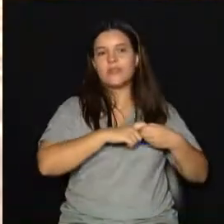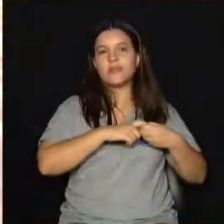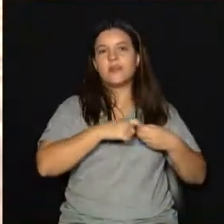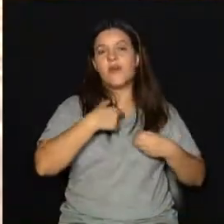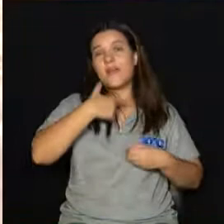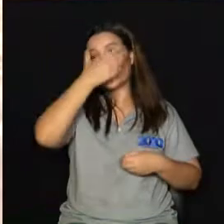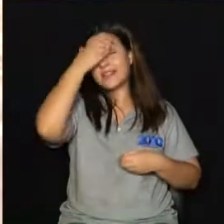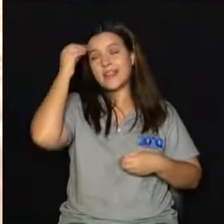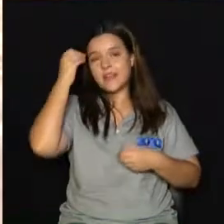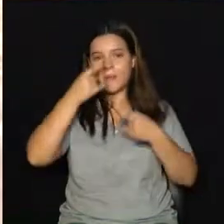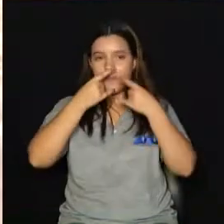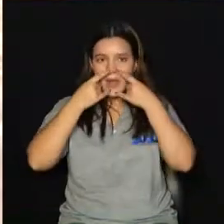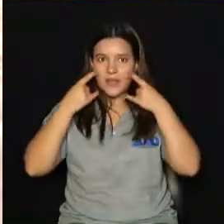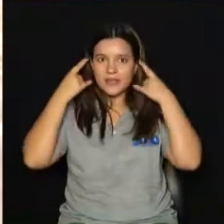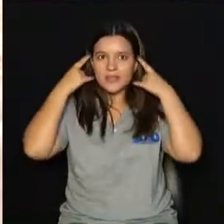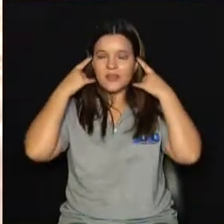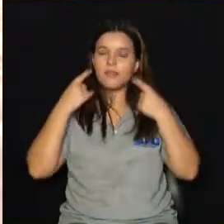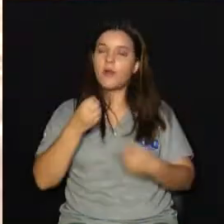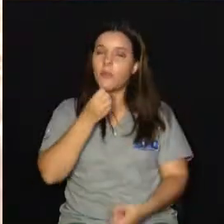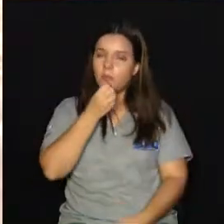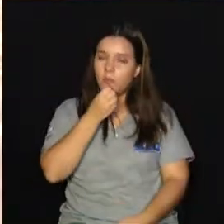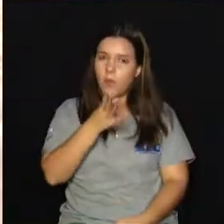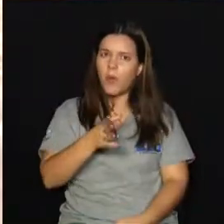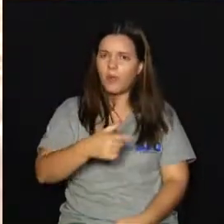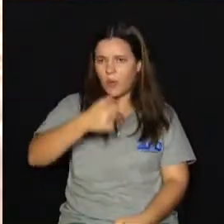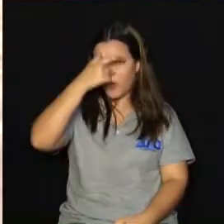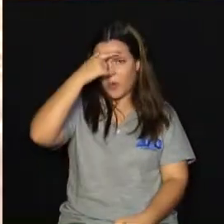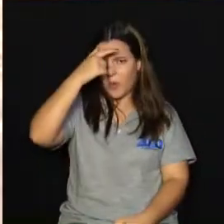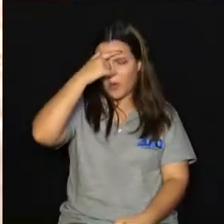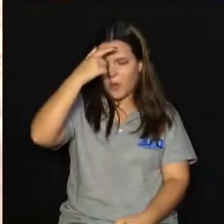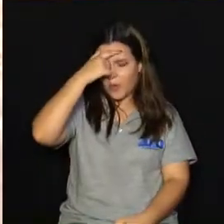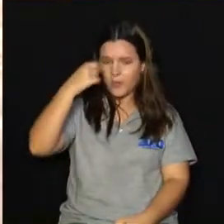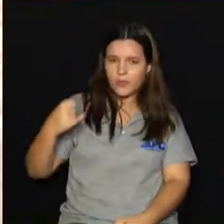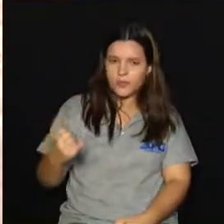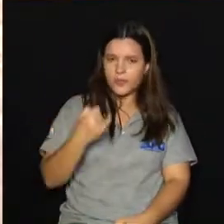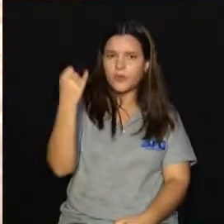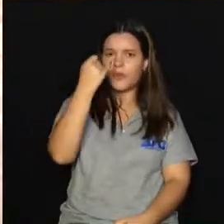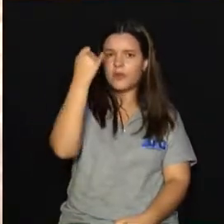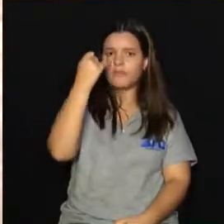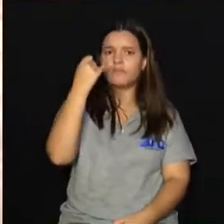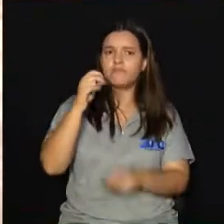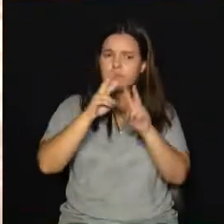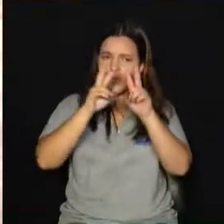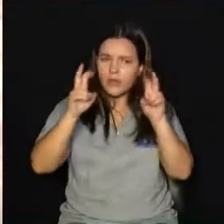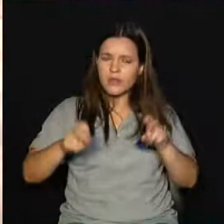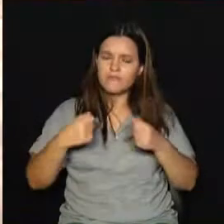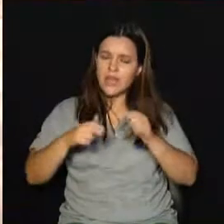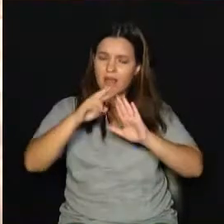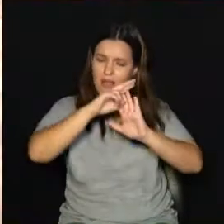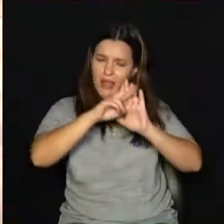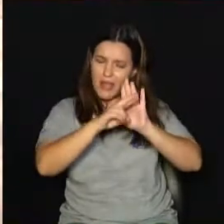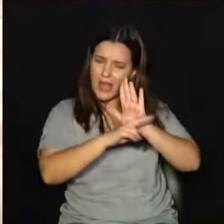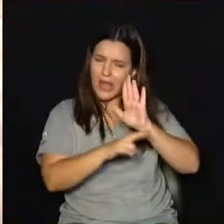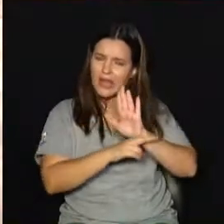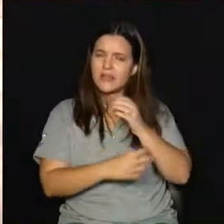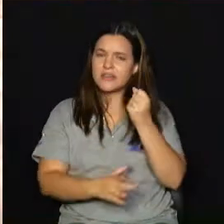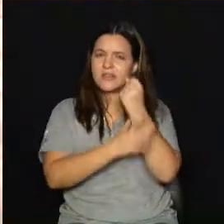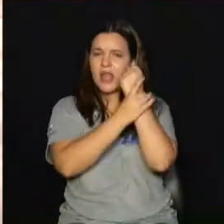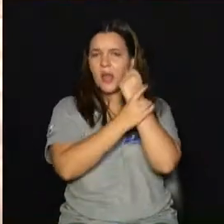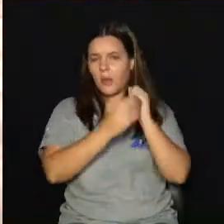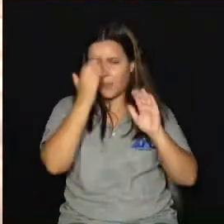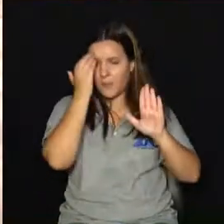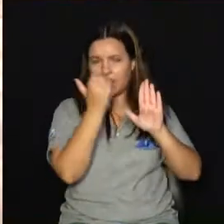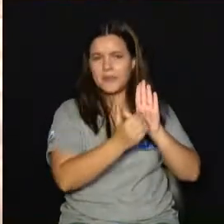que pegar a máscara. Então, é legal isso, essa importância, né, de falar sobre os protocolos de segurança. Uma outra